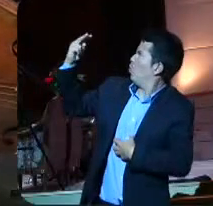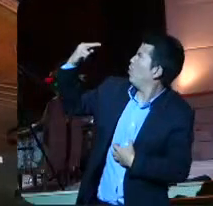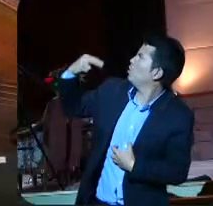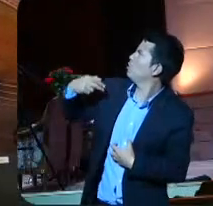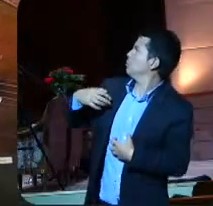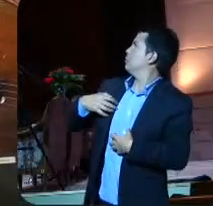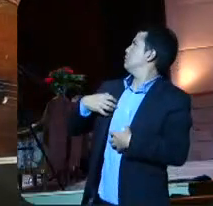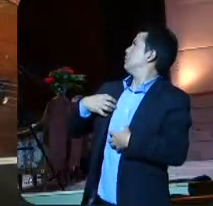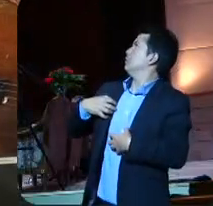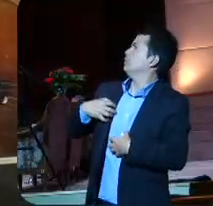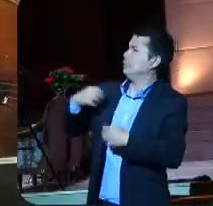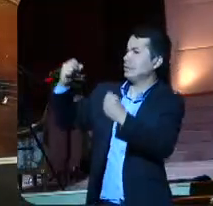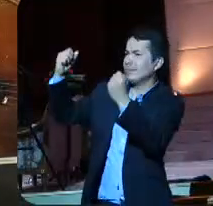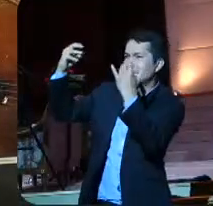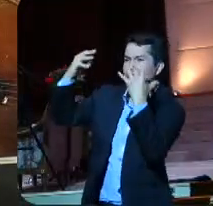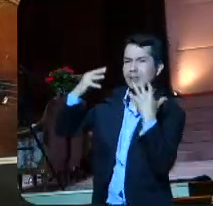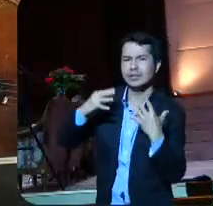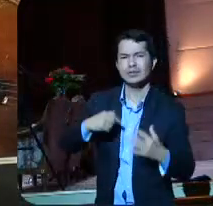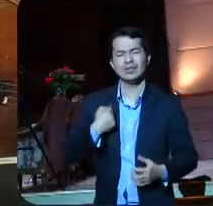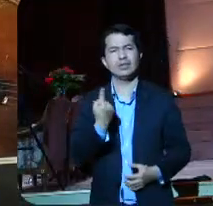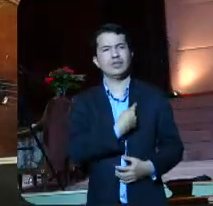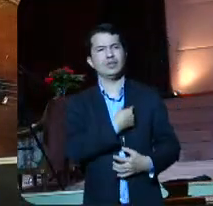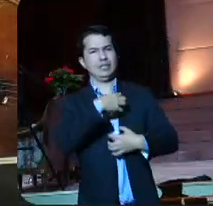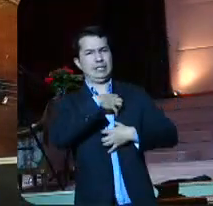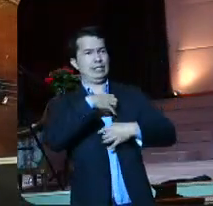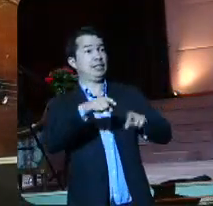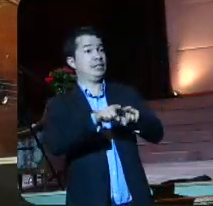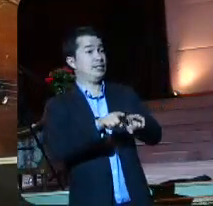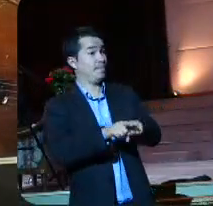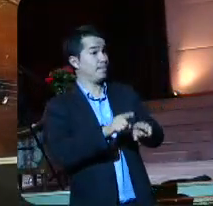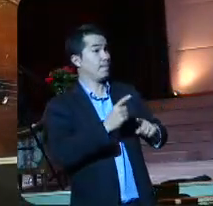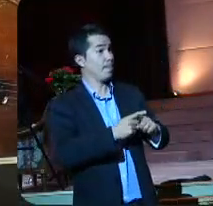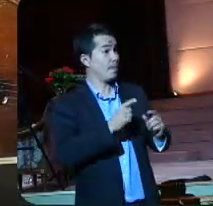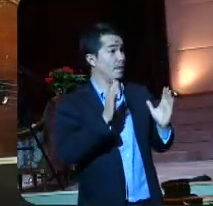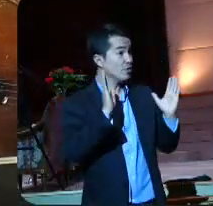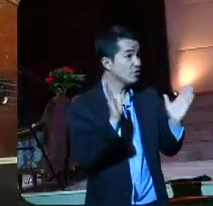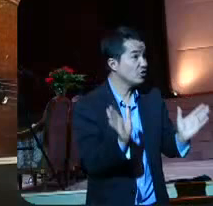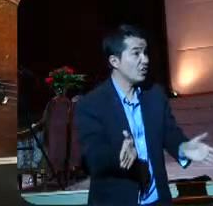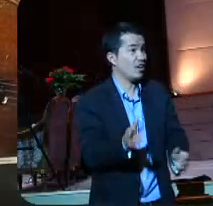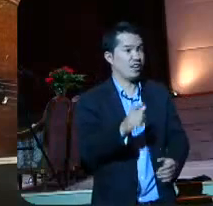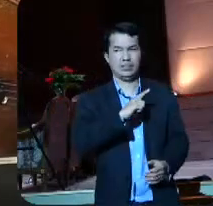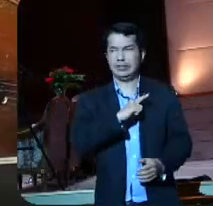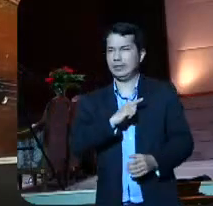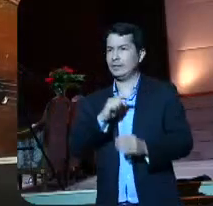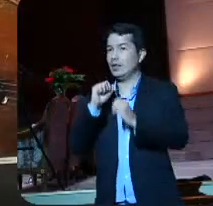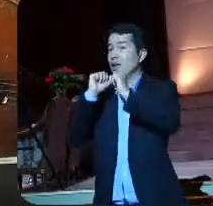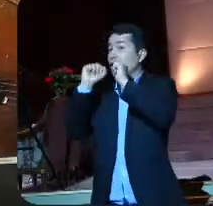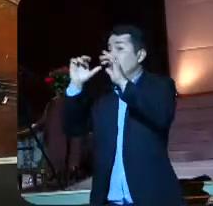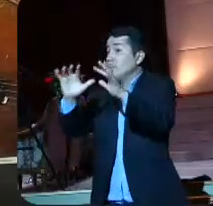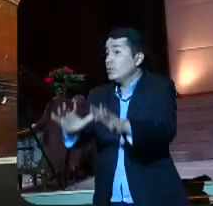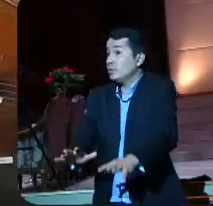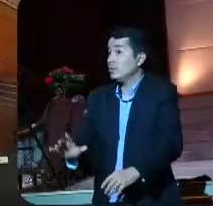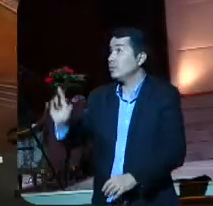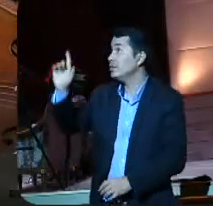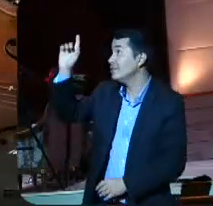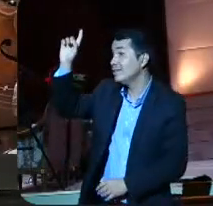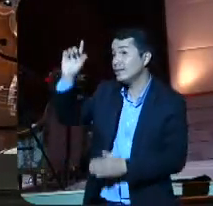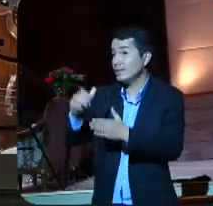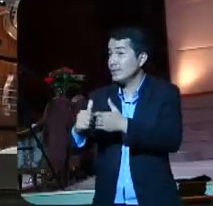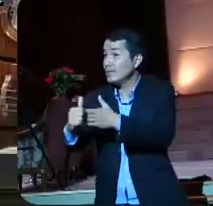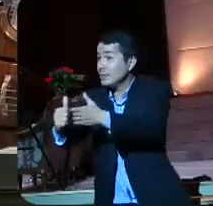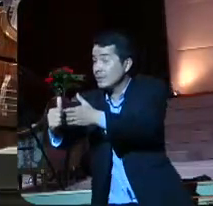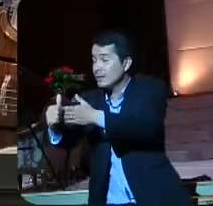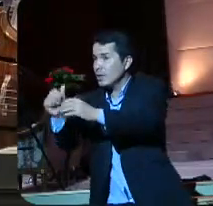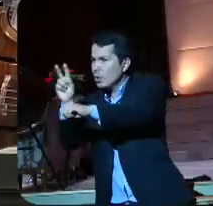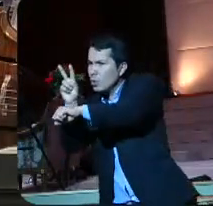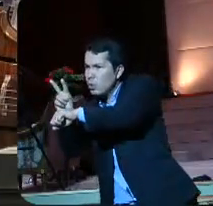Deus vêm e tocam a nossa vida de uma maneira singular, e nos encontram no lugar em que a gente está, no